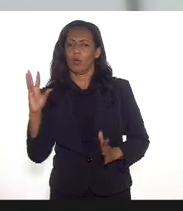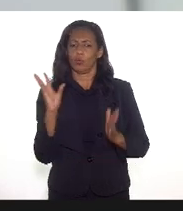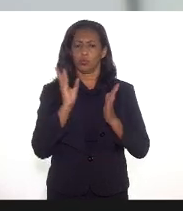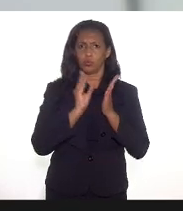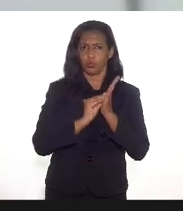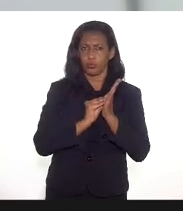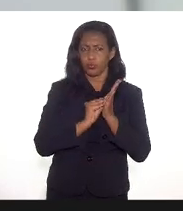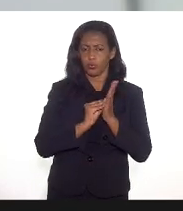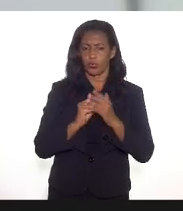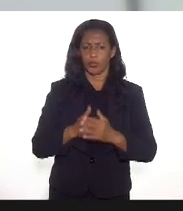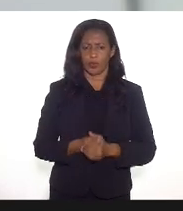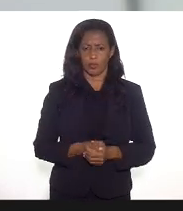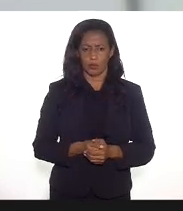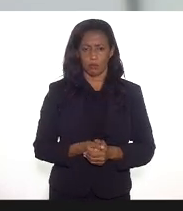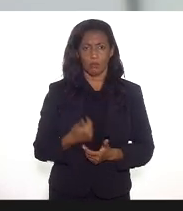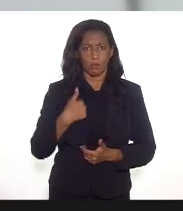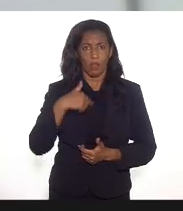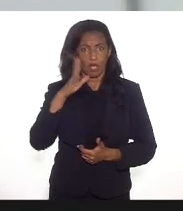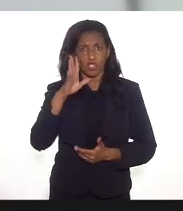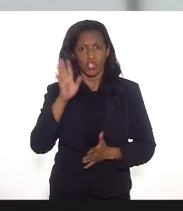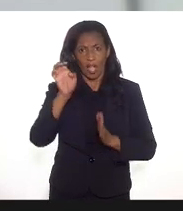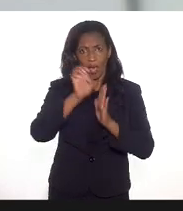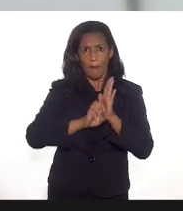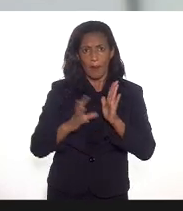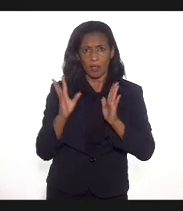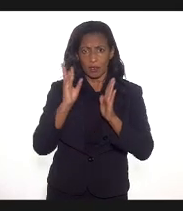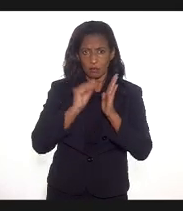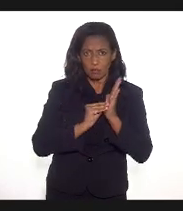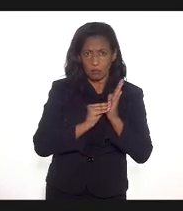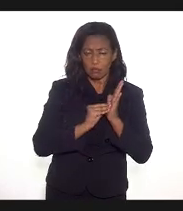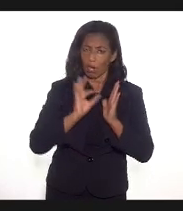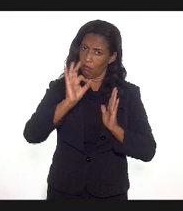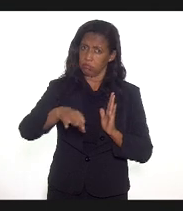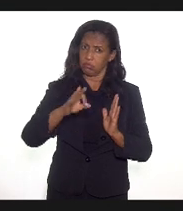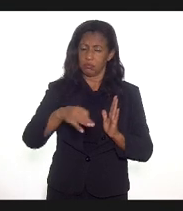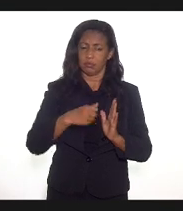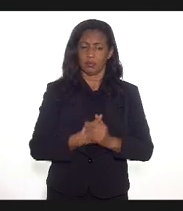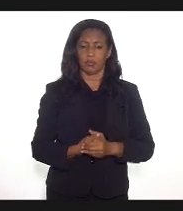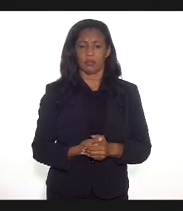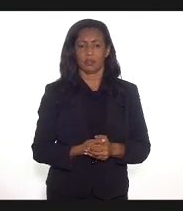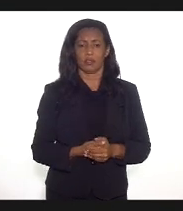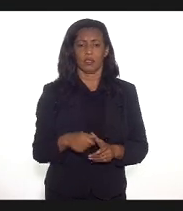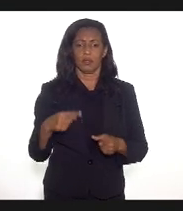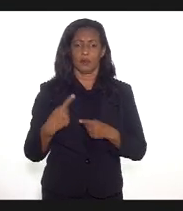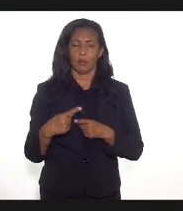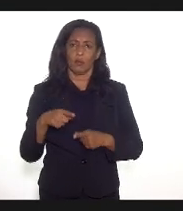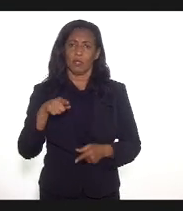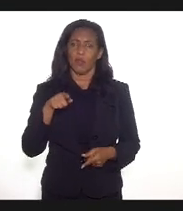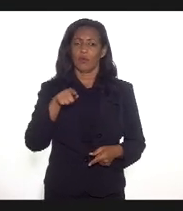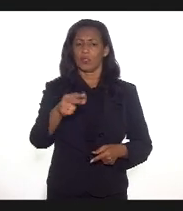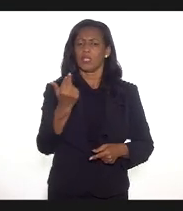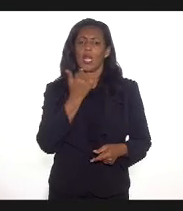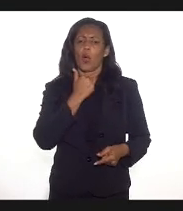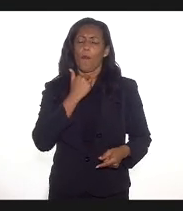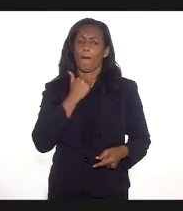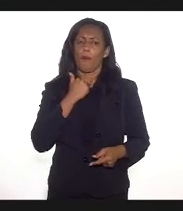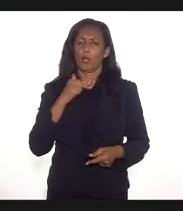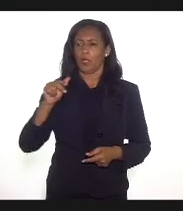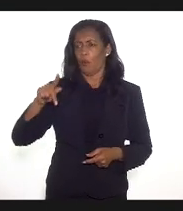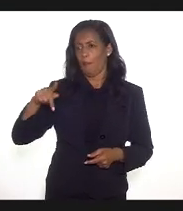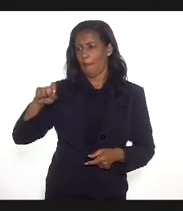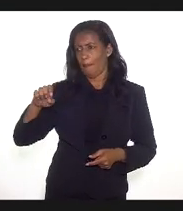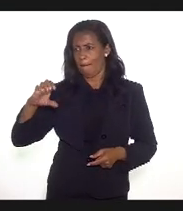Já está emendado, já fiz essa emenda. Sim, então, exatamente. Porque você não pode ter uma PEC